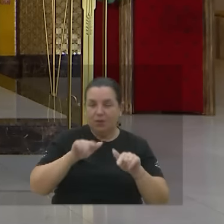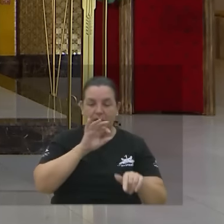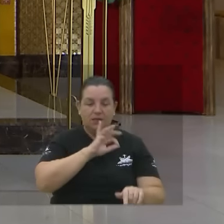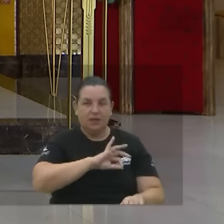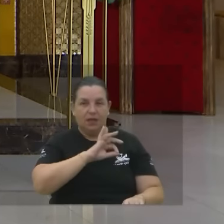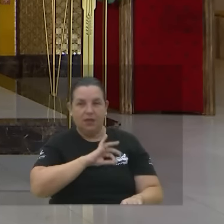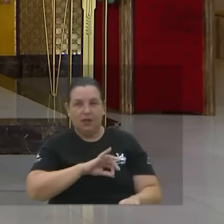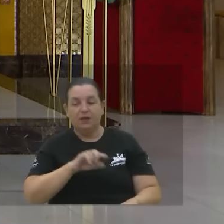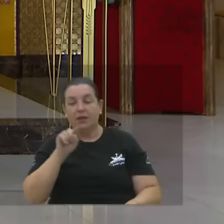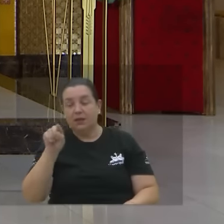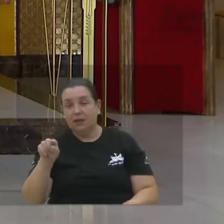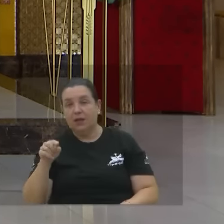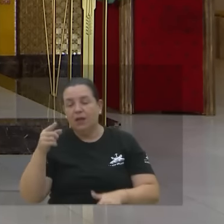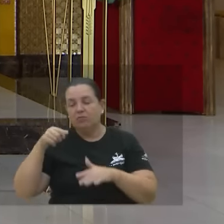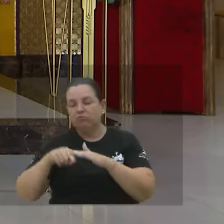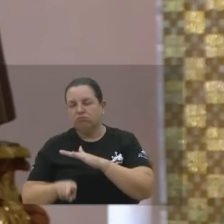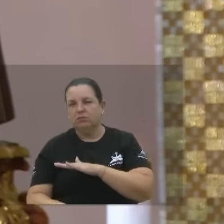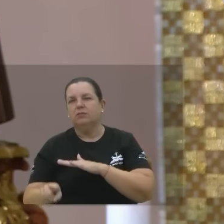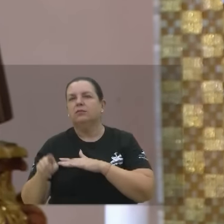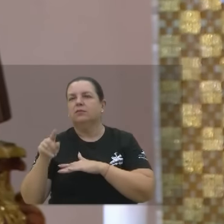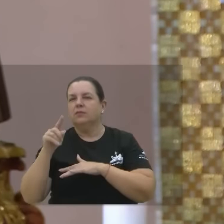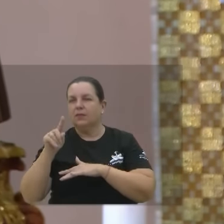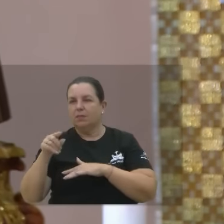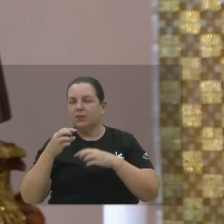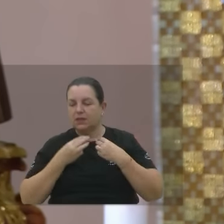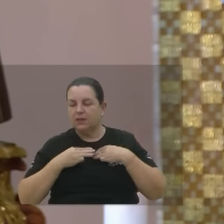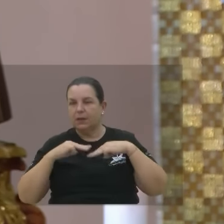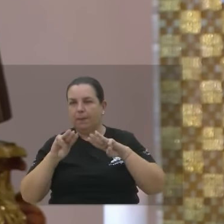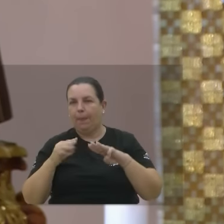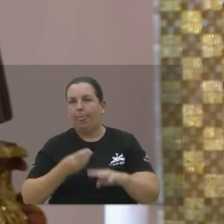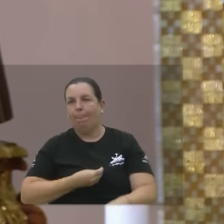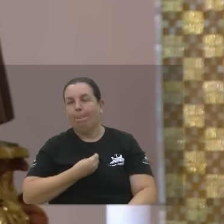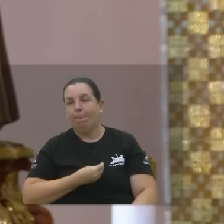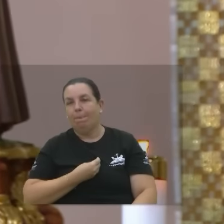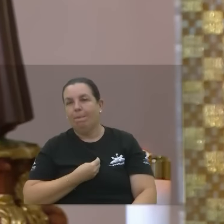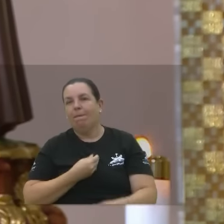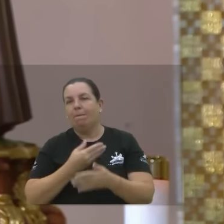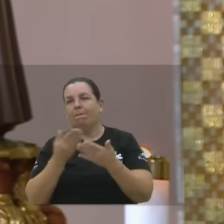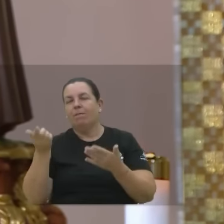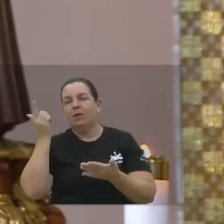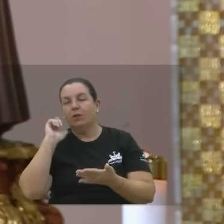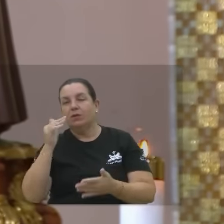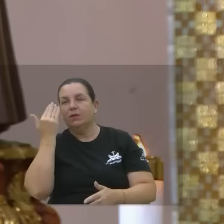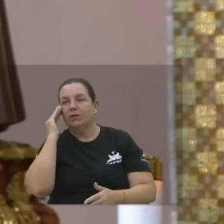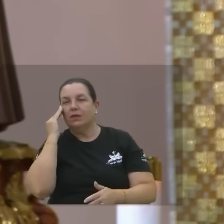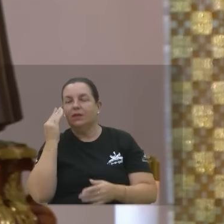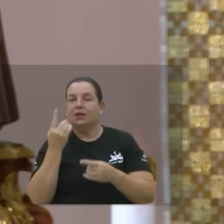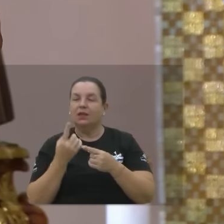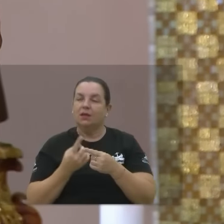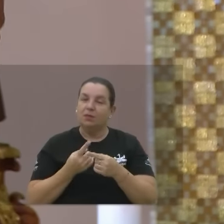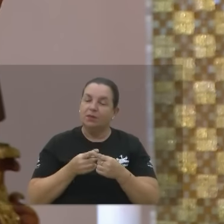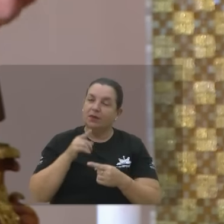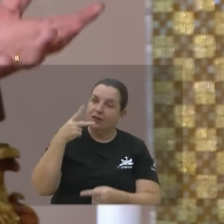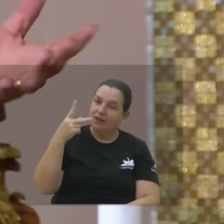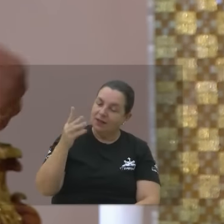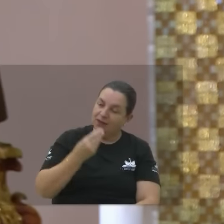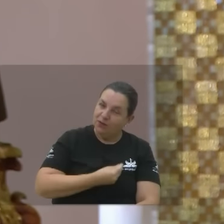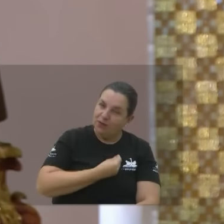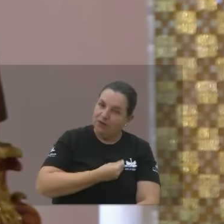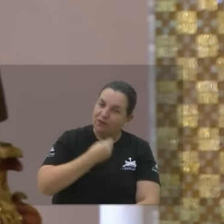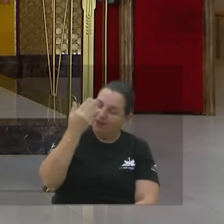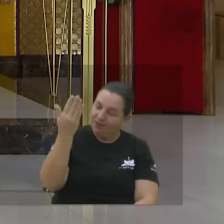salário, daquele que mergulha profundamente na sua missão de vida. Eu acho que aí eu consigo entender a intensidade de vida que